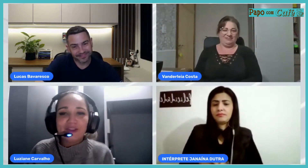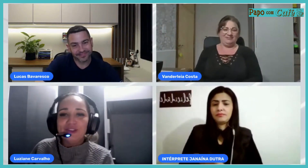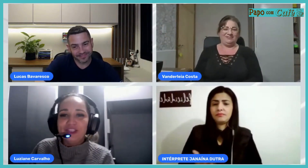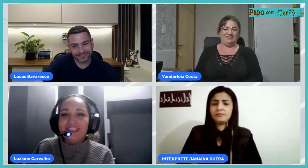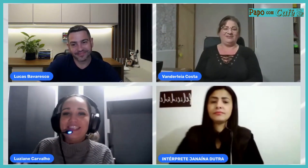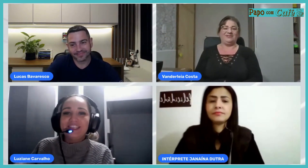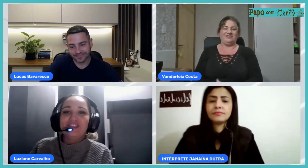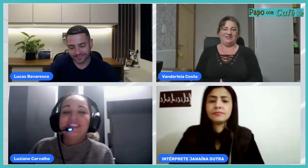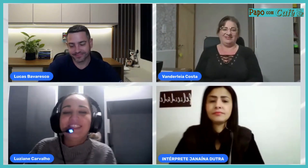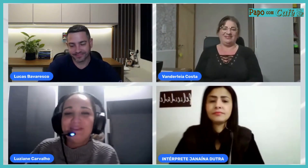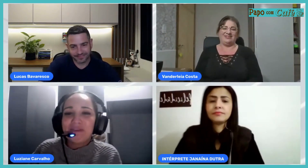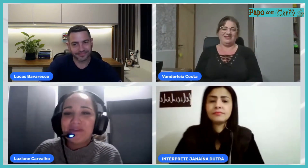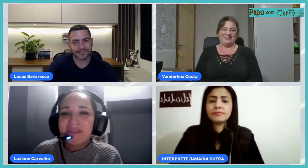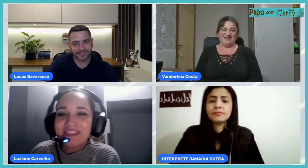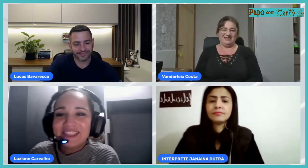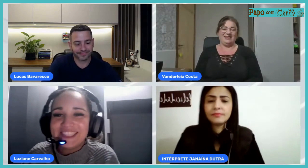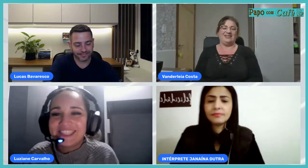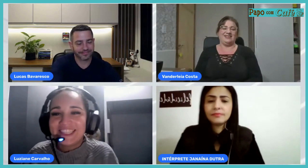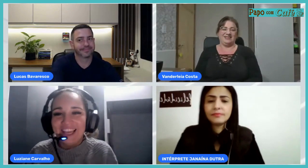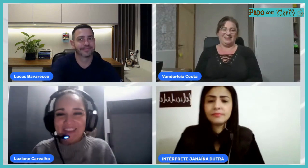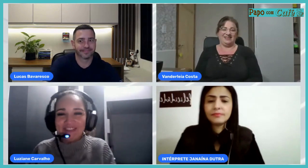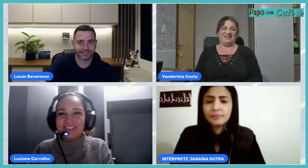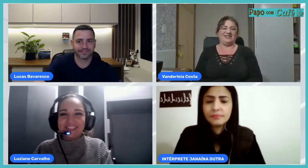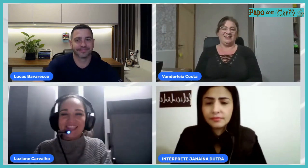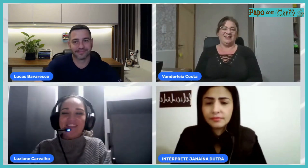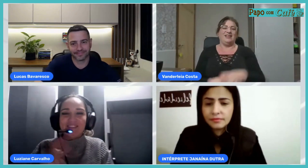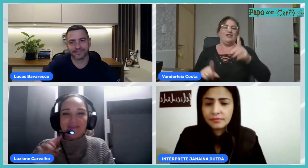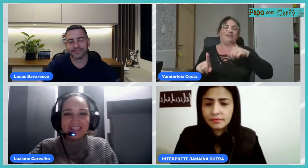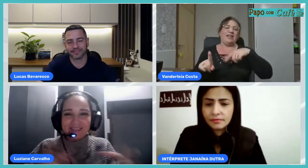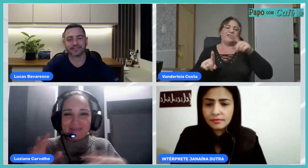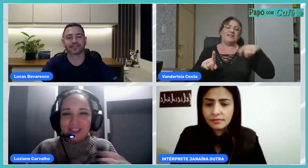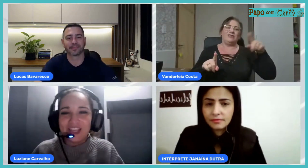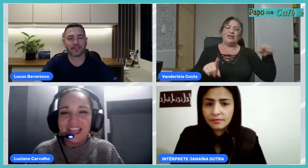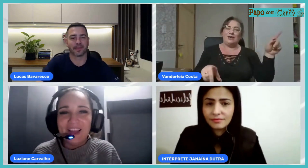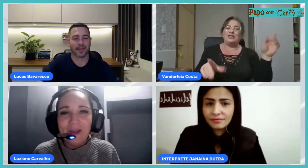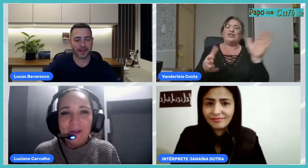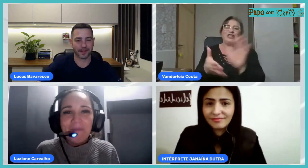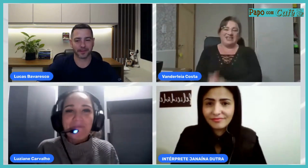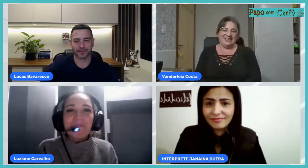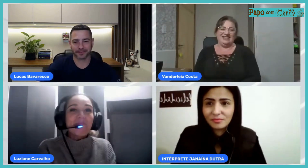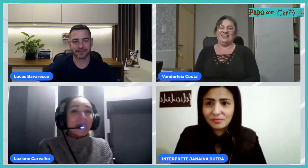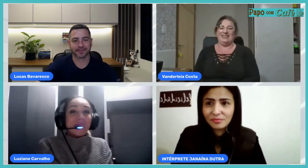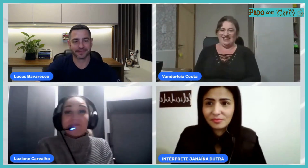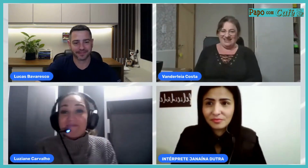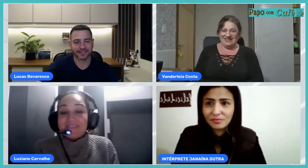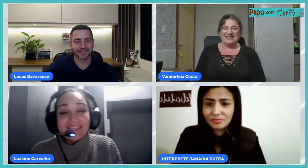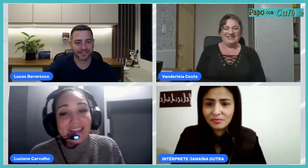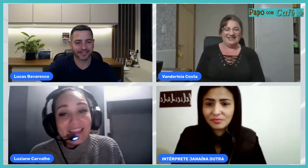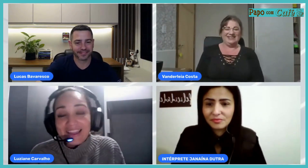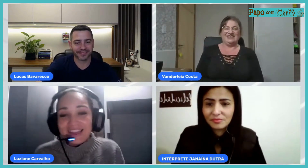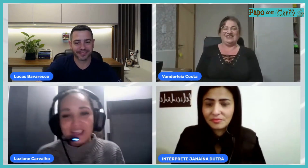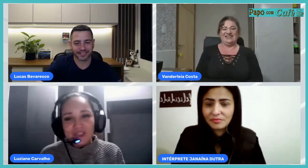de tecnologia, de desenvolvimento de sistemas, né? Vamos lá Variação se mexer. Linguística, né?